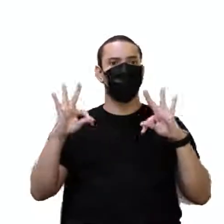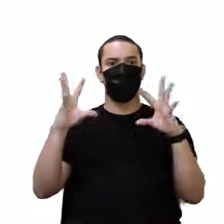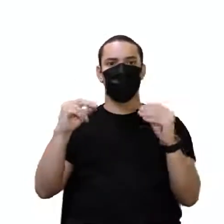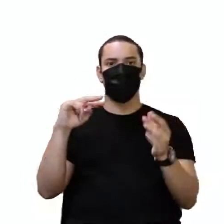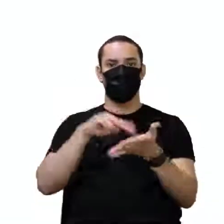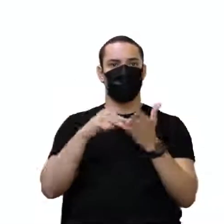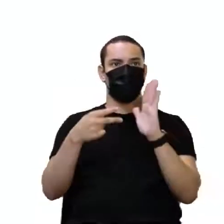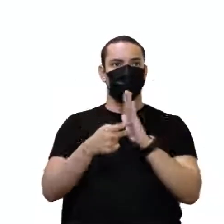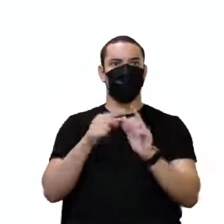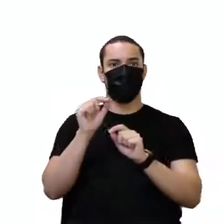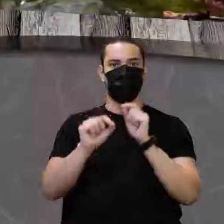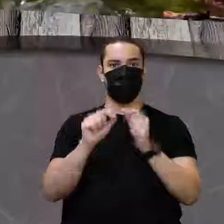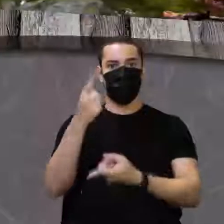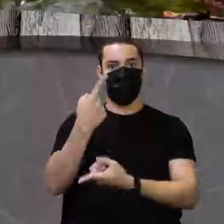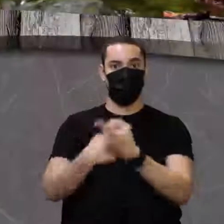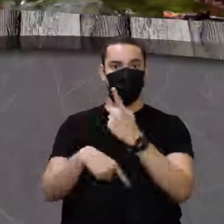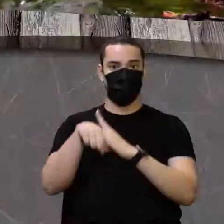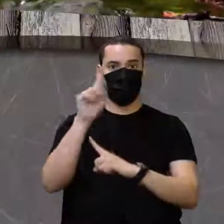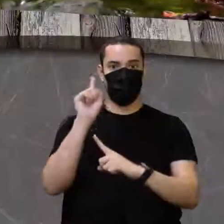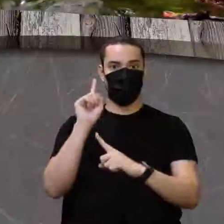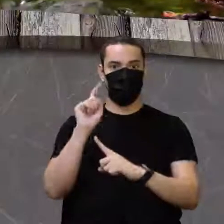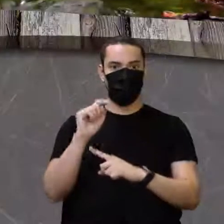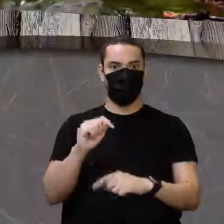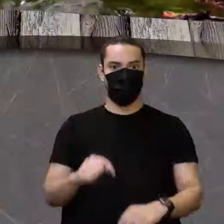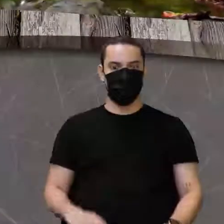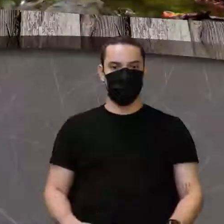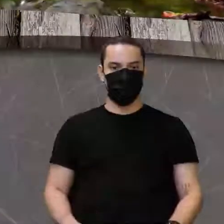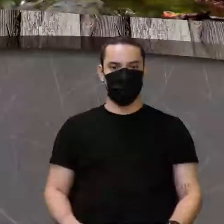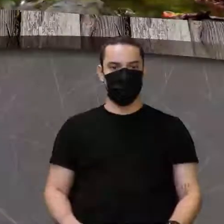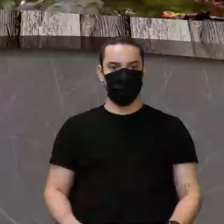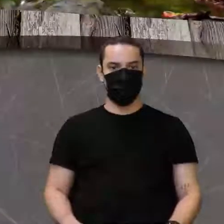processo evolutivo. Vem cá, meu amor.